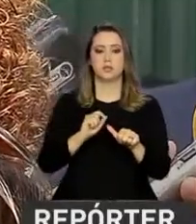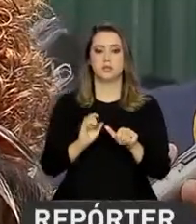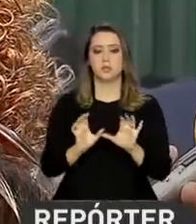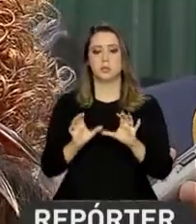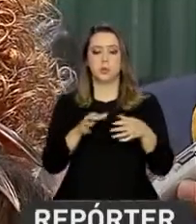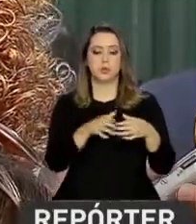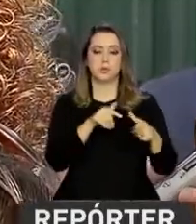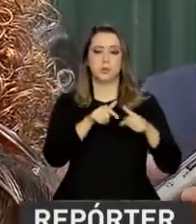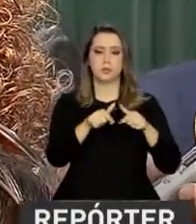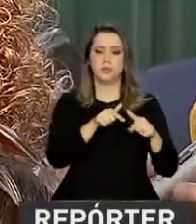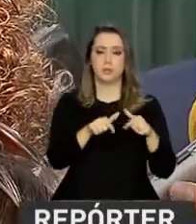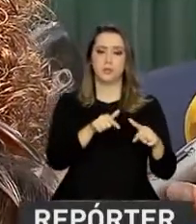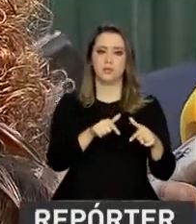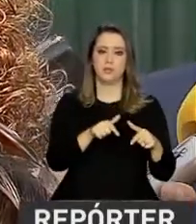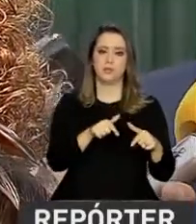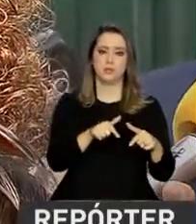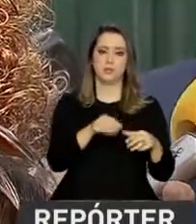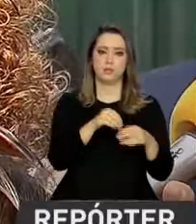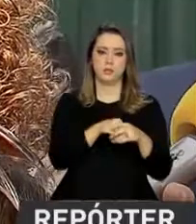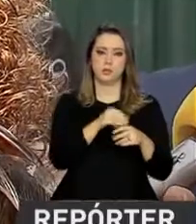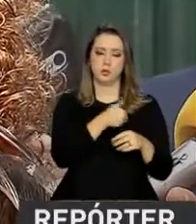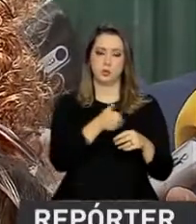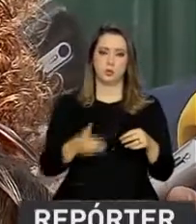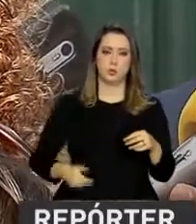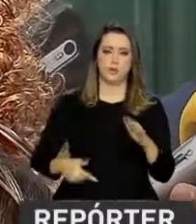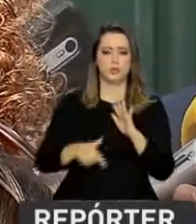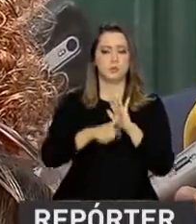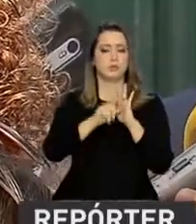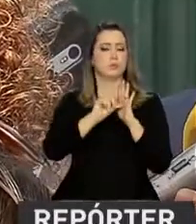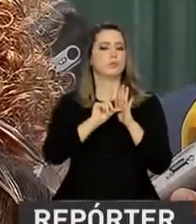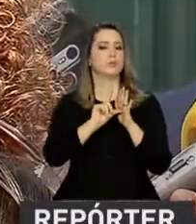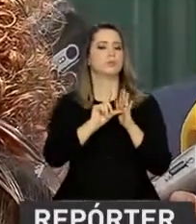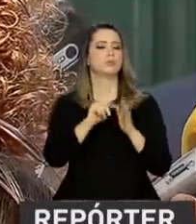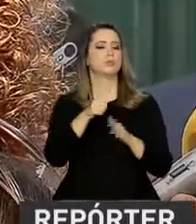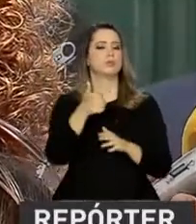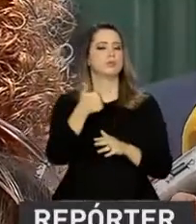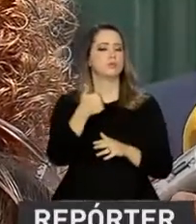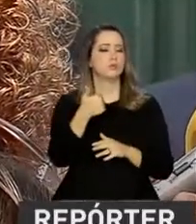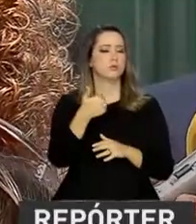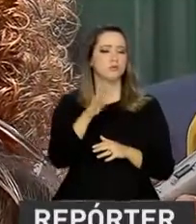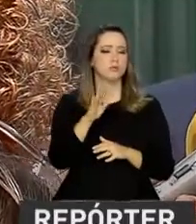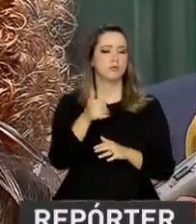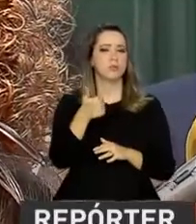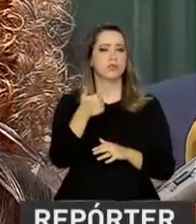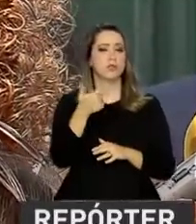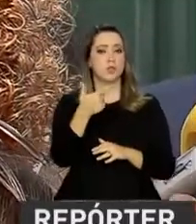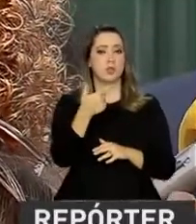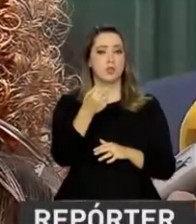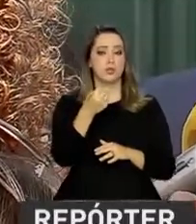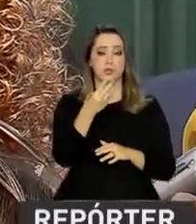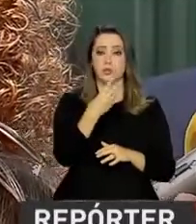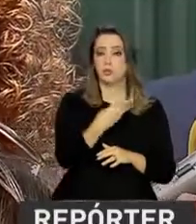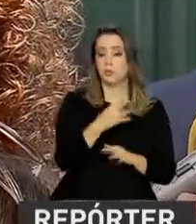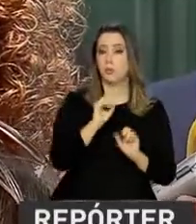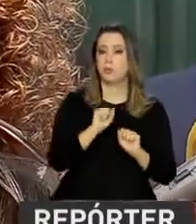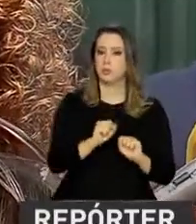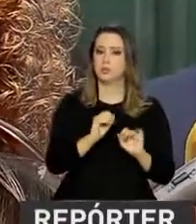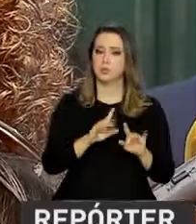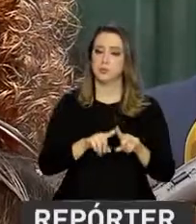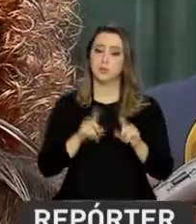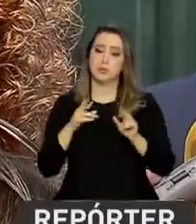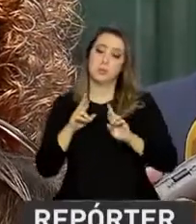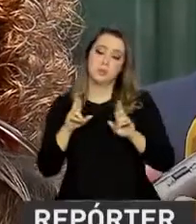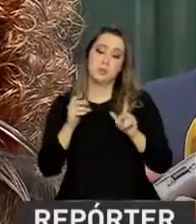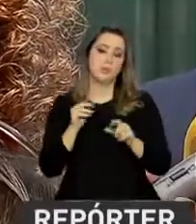servidores e anteriores que quer entrar no serviço público de 2003 podemos estamos esperando